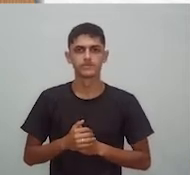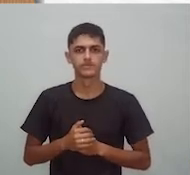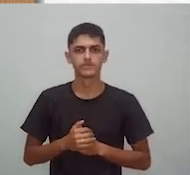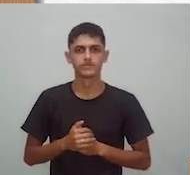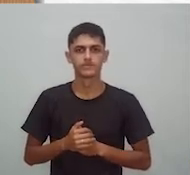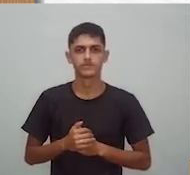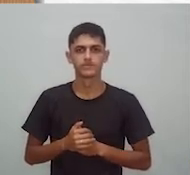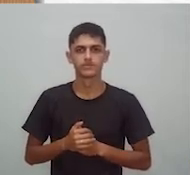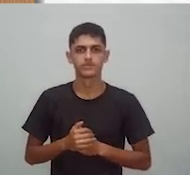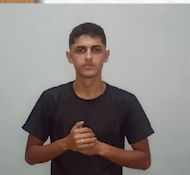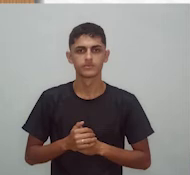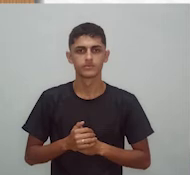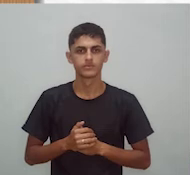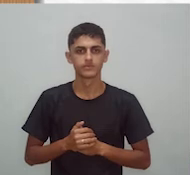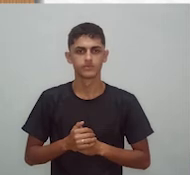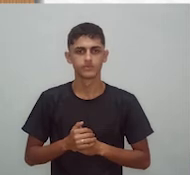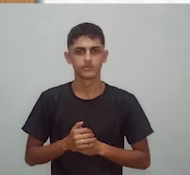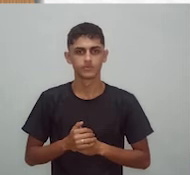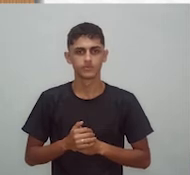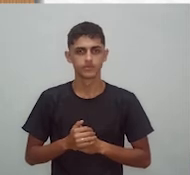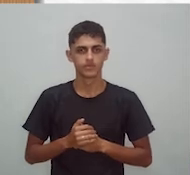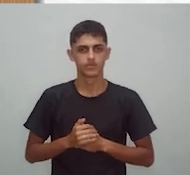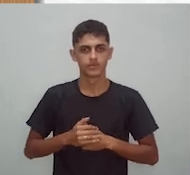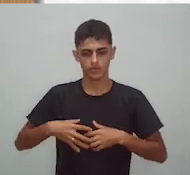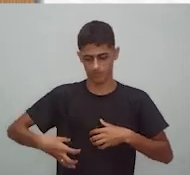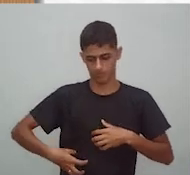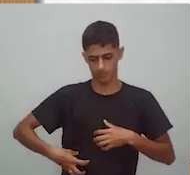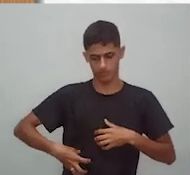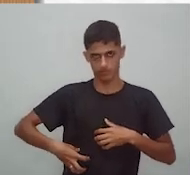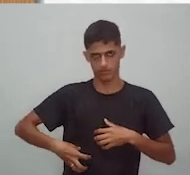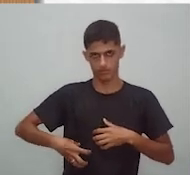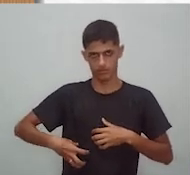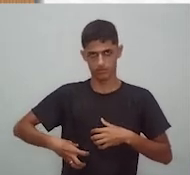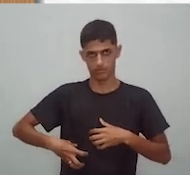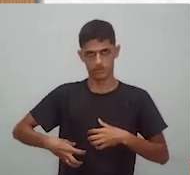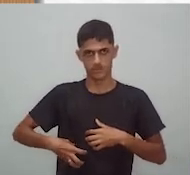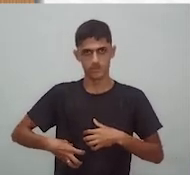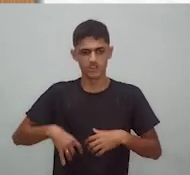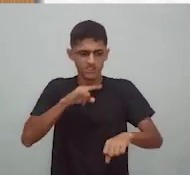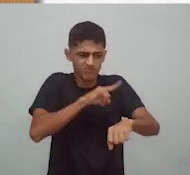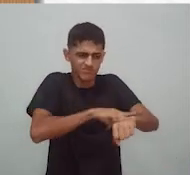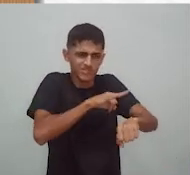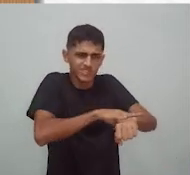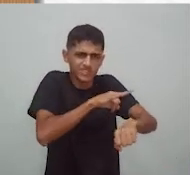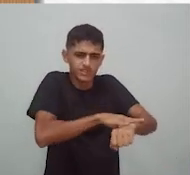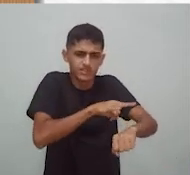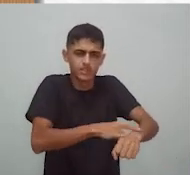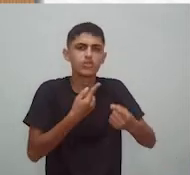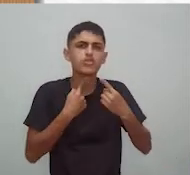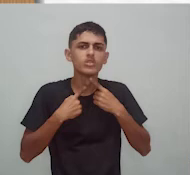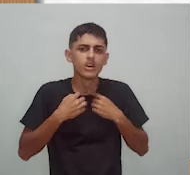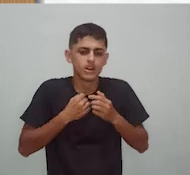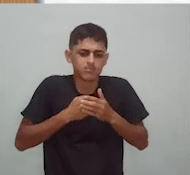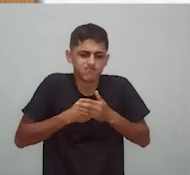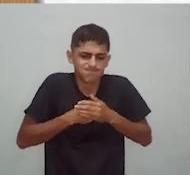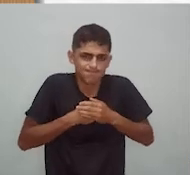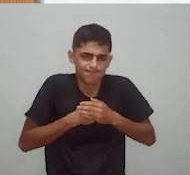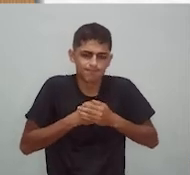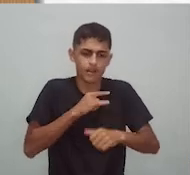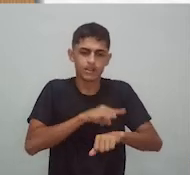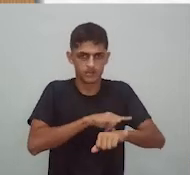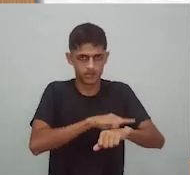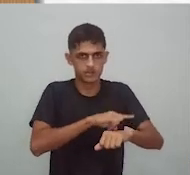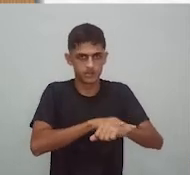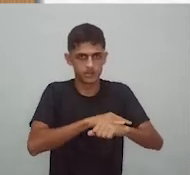é a contração da bexiga. Então, por exemplo, quando a gente está com muita vontade de fazer xixi, nossa bexiga está bem cheia, não é? Aí, quando a